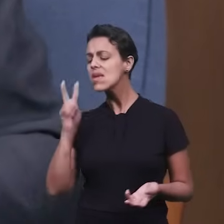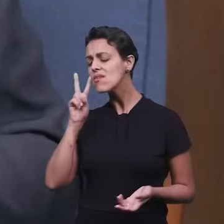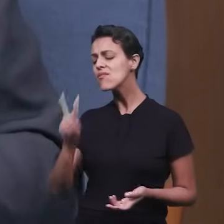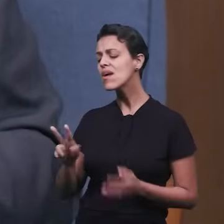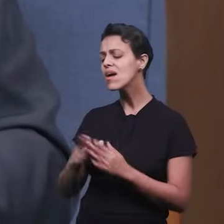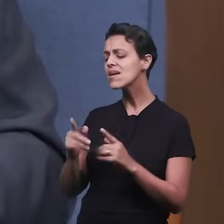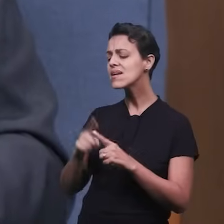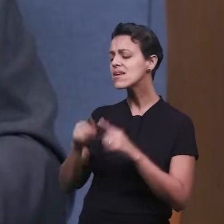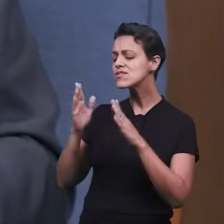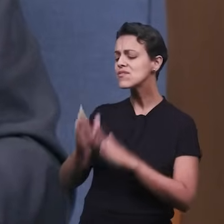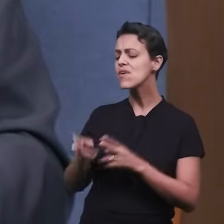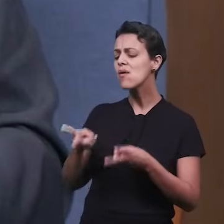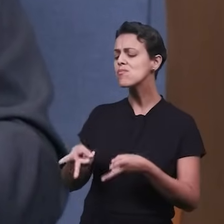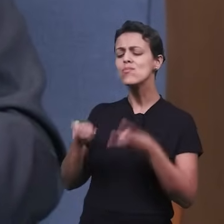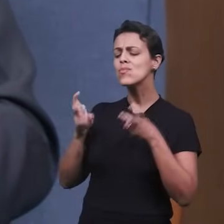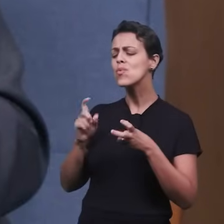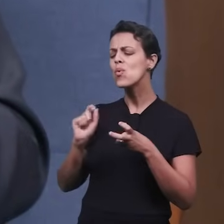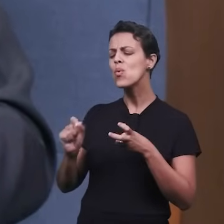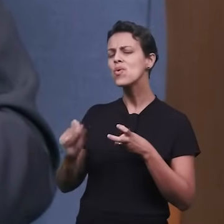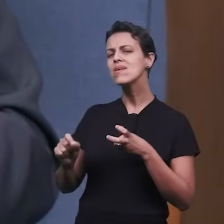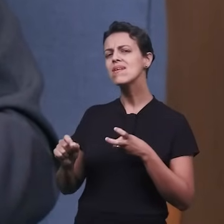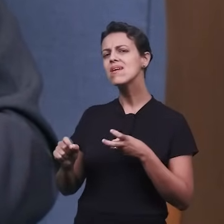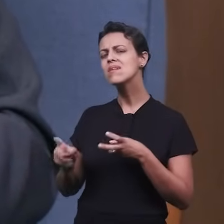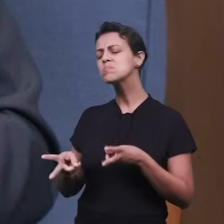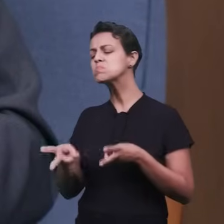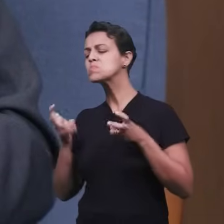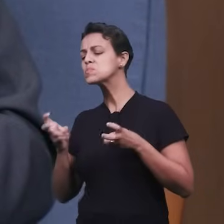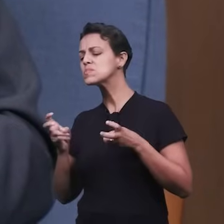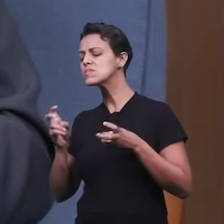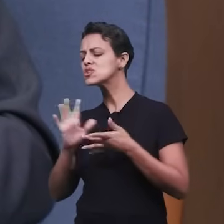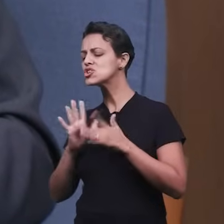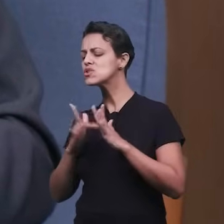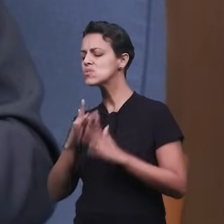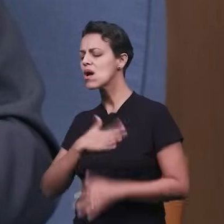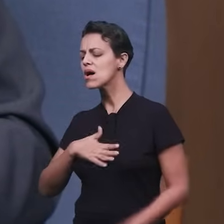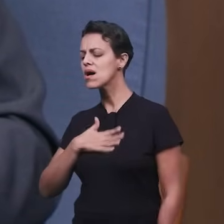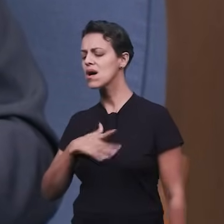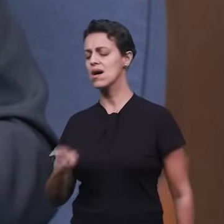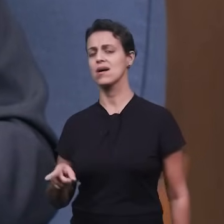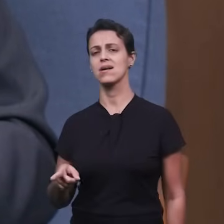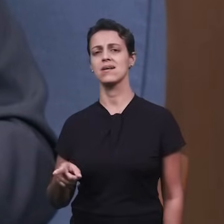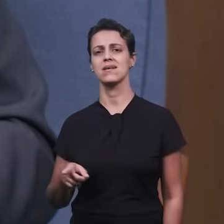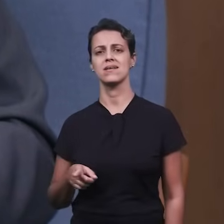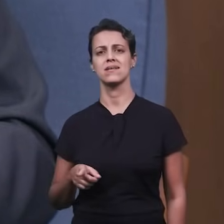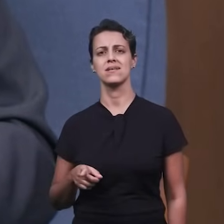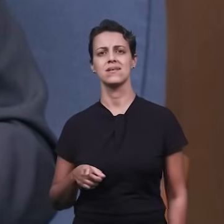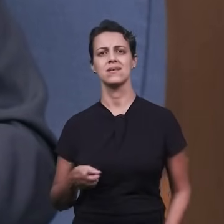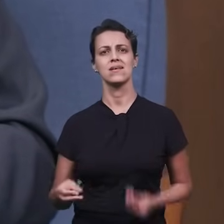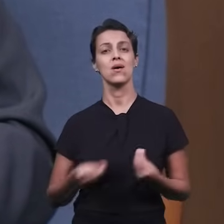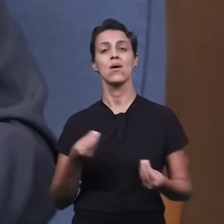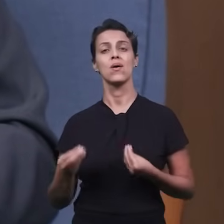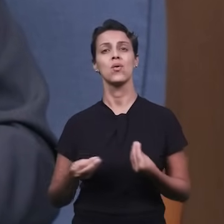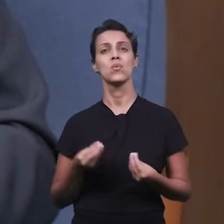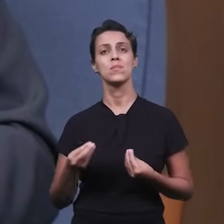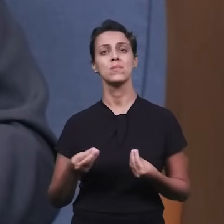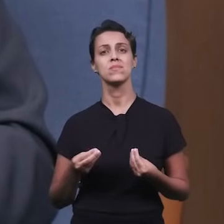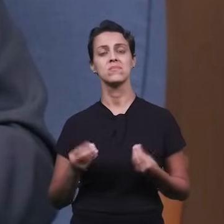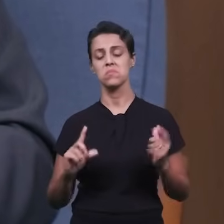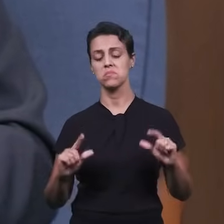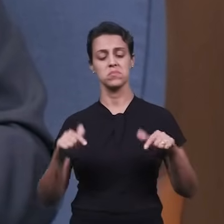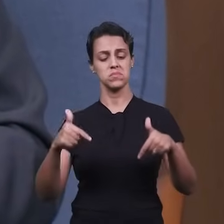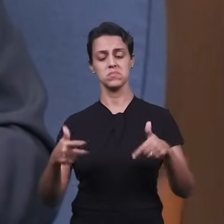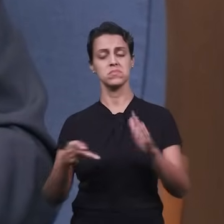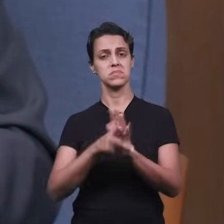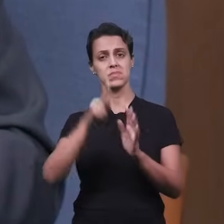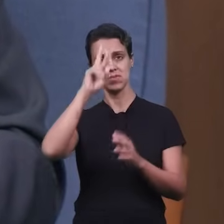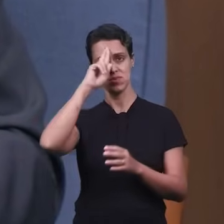que a igreja pode... E aí eu já começo com uma pergunta, colocando uma situação. as operações do Senhor no